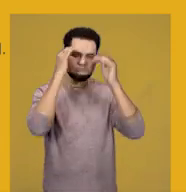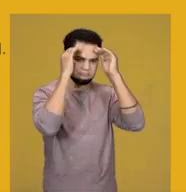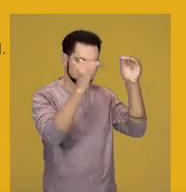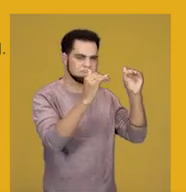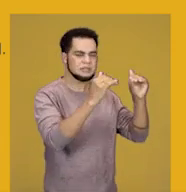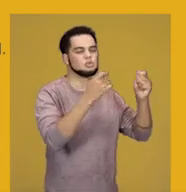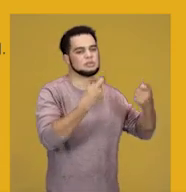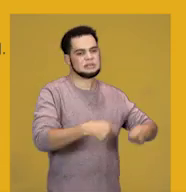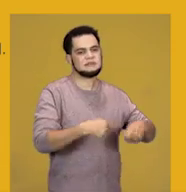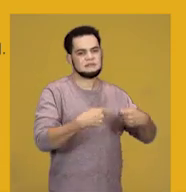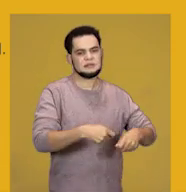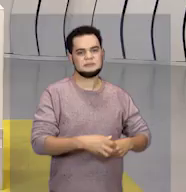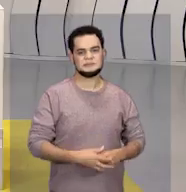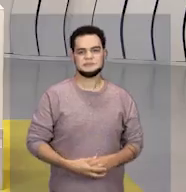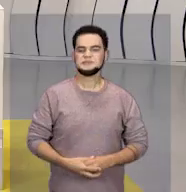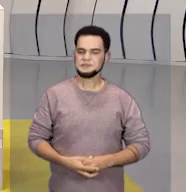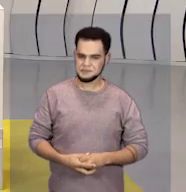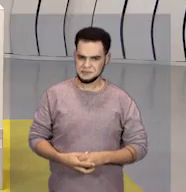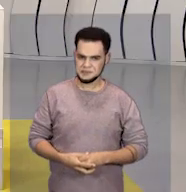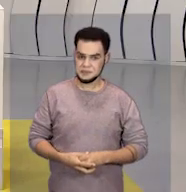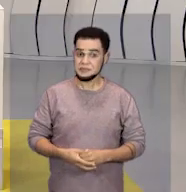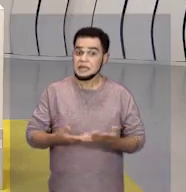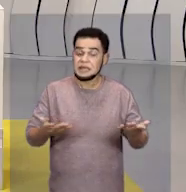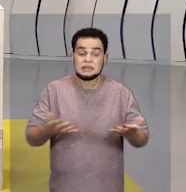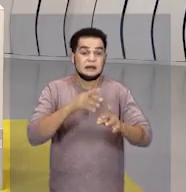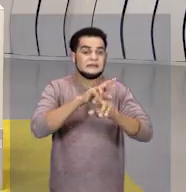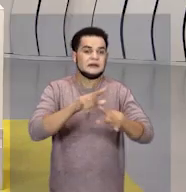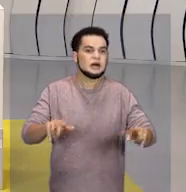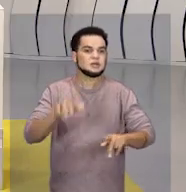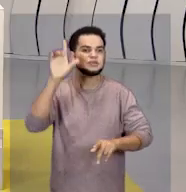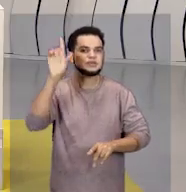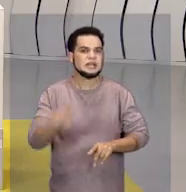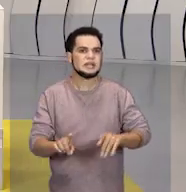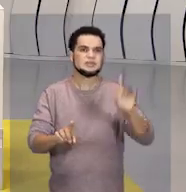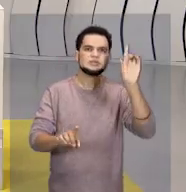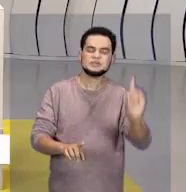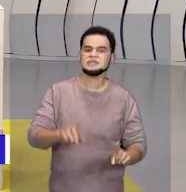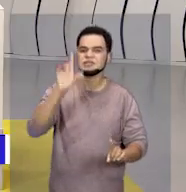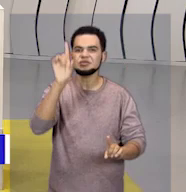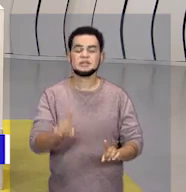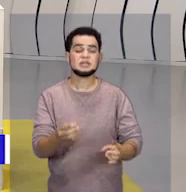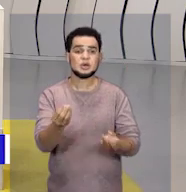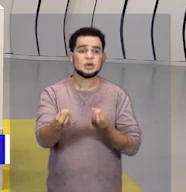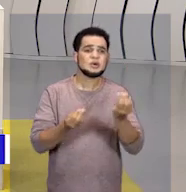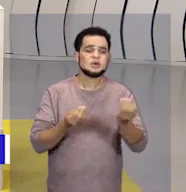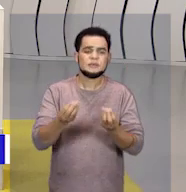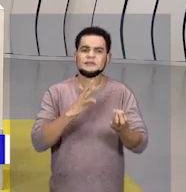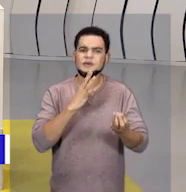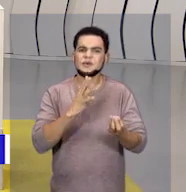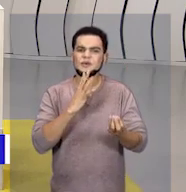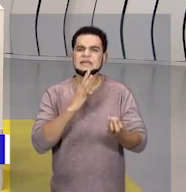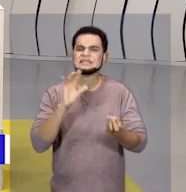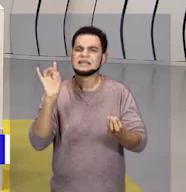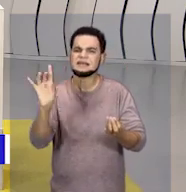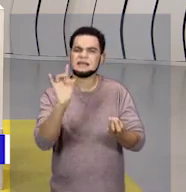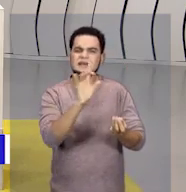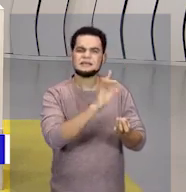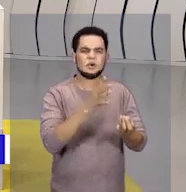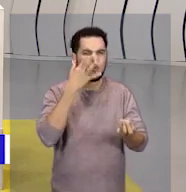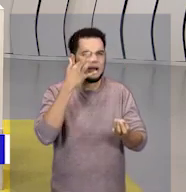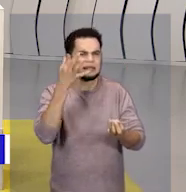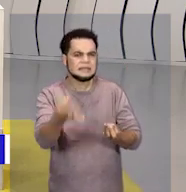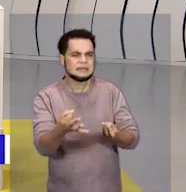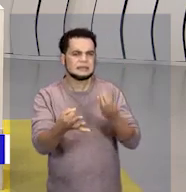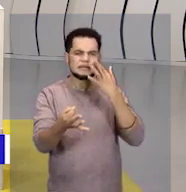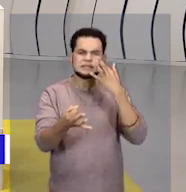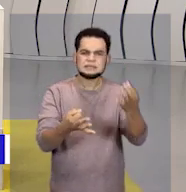ok? Ok. Com tanto direito assim, como é que a gente vai conhecer eles com cuidado, com atenção?